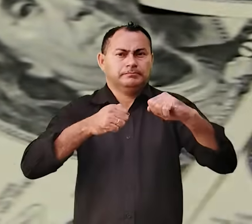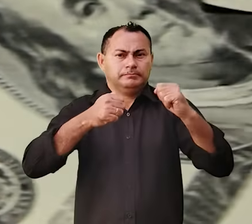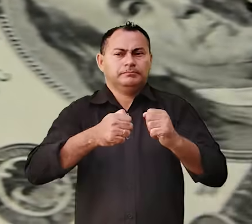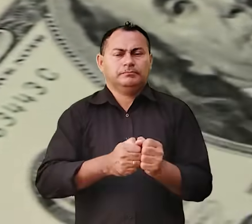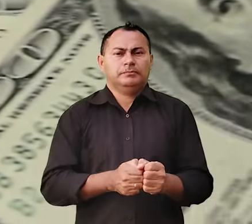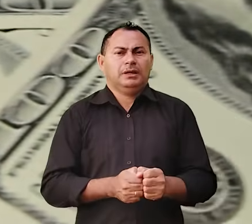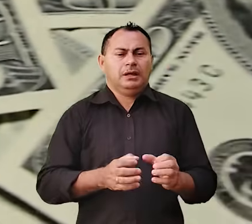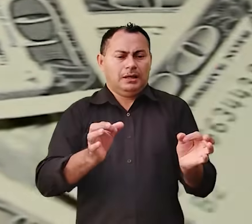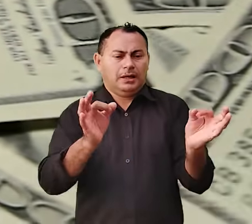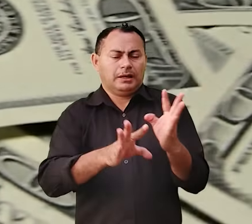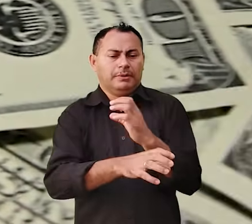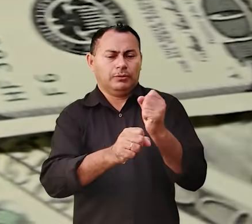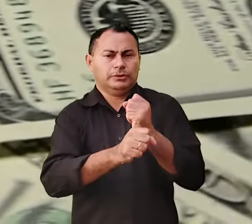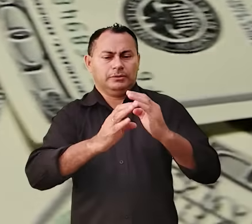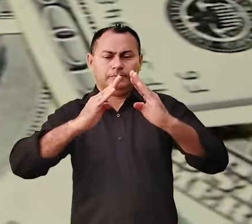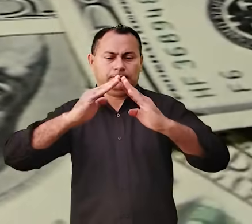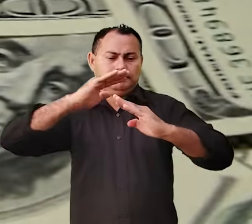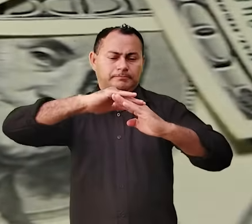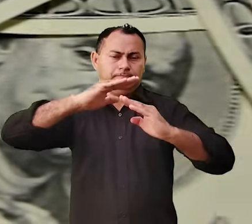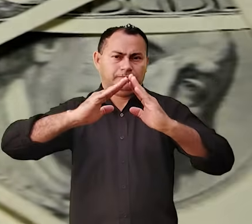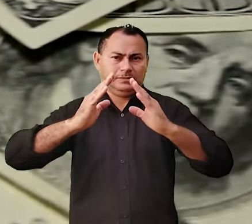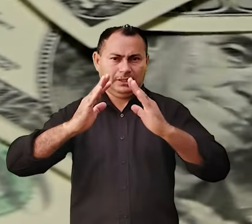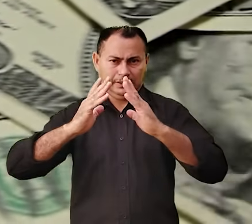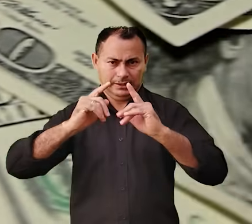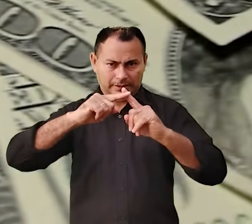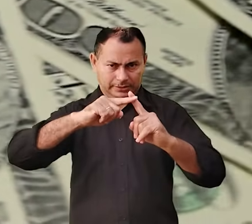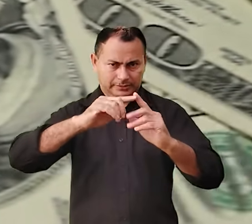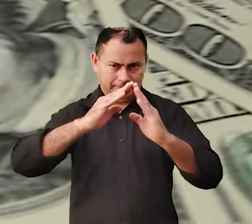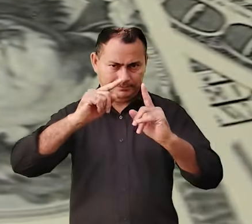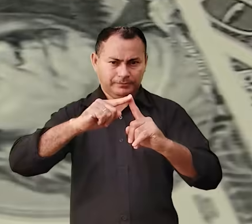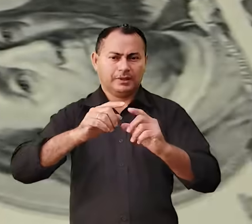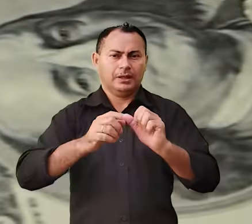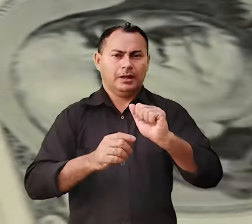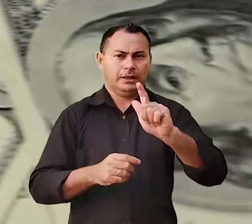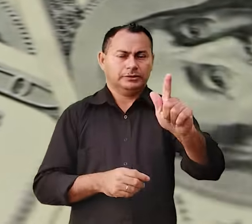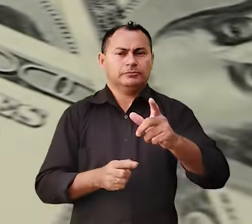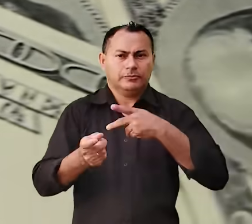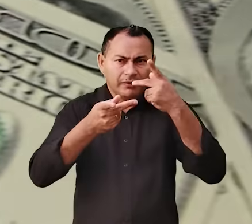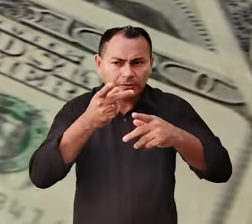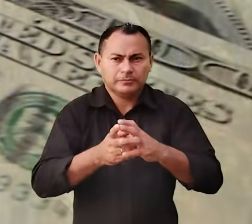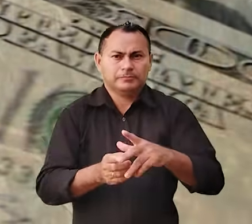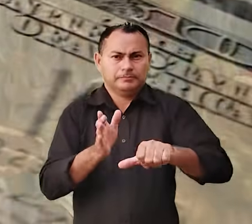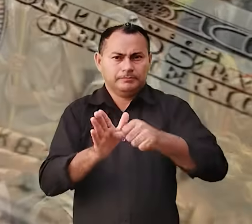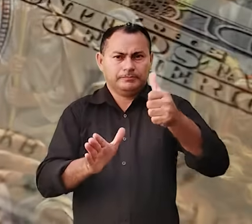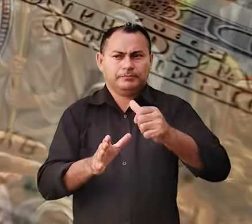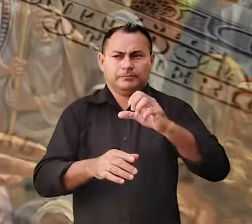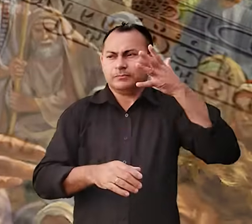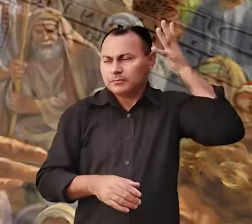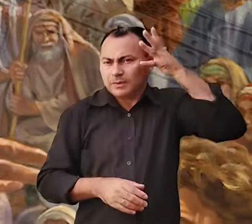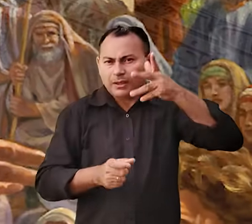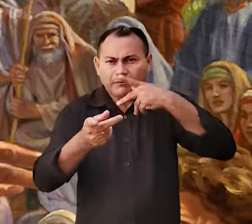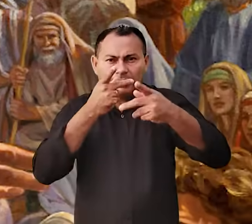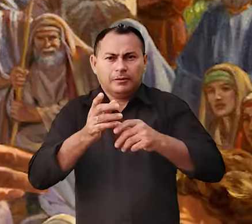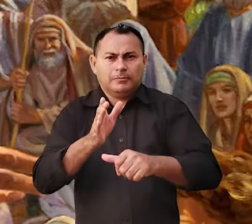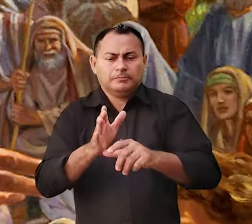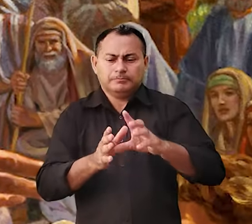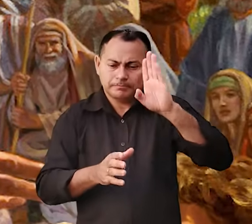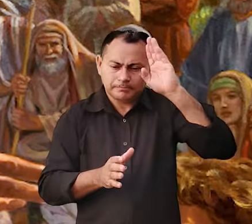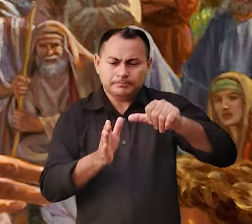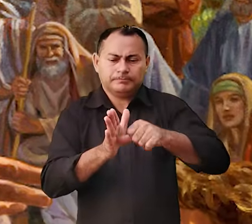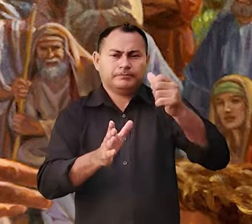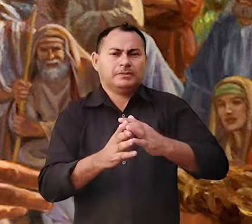quantidade que precisávamos para terminar o telhado. Isso foi exatamente o que Ageu pregou. Seu primeiro sermão falou